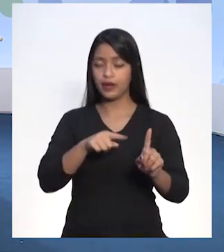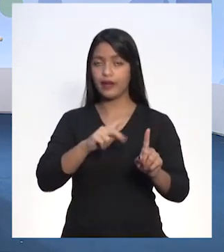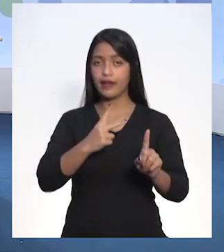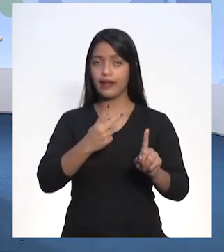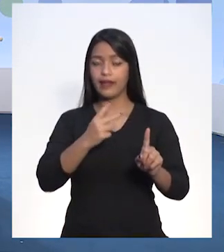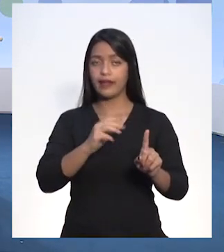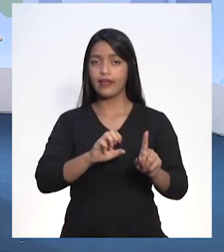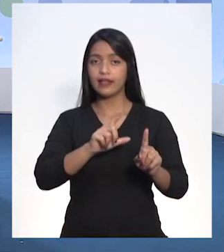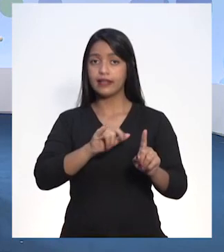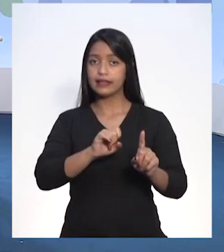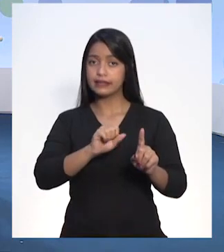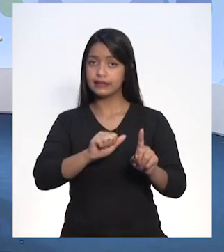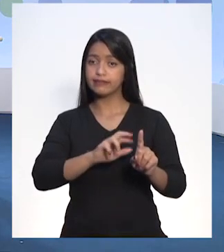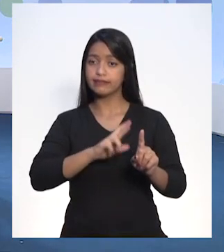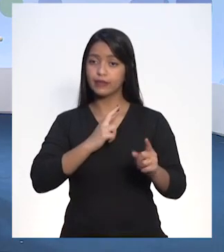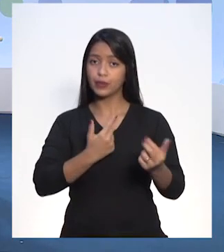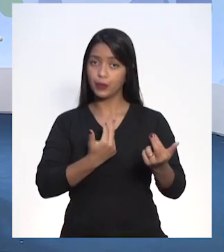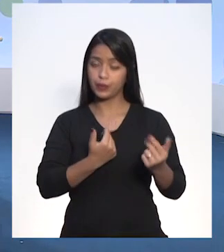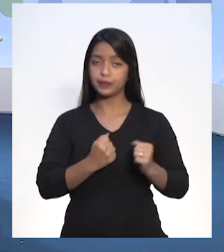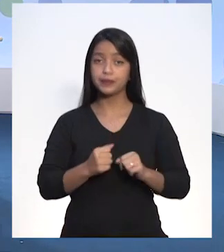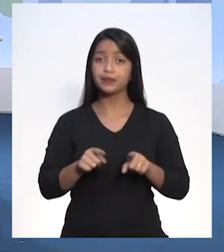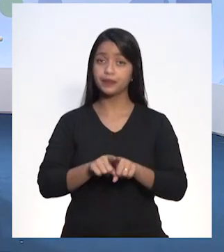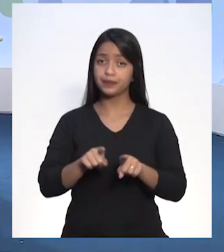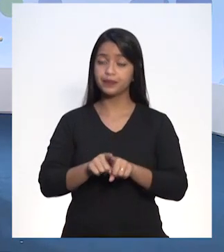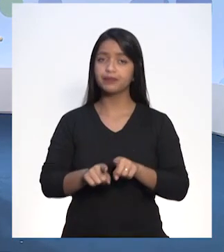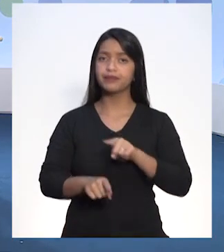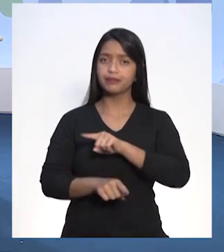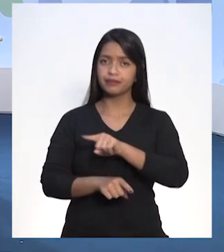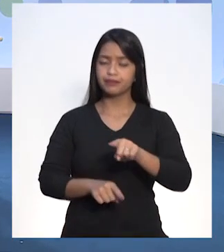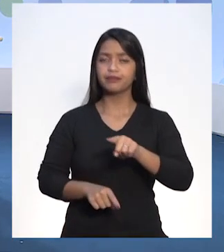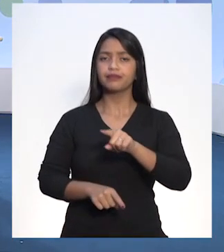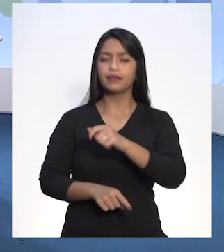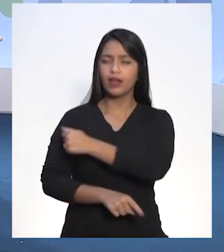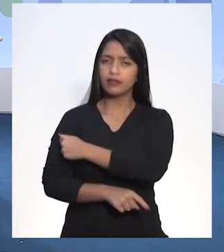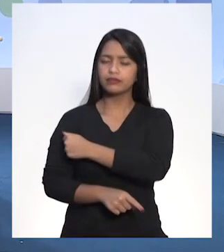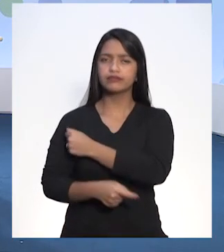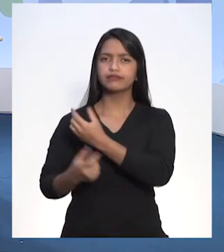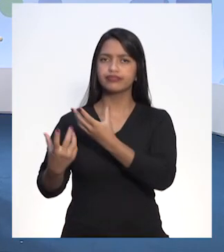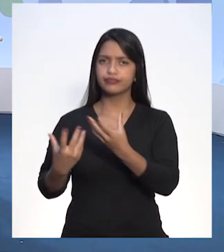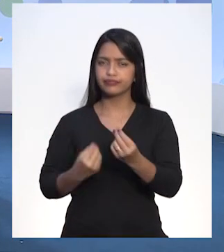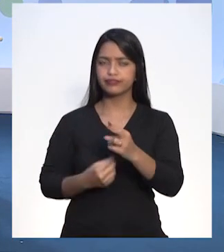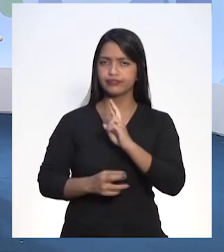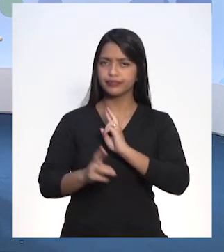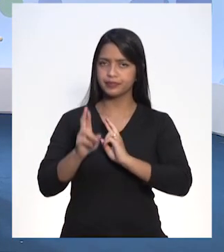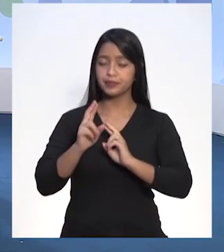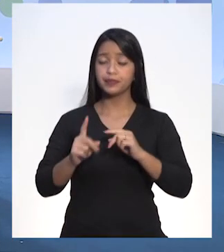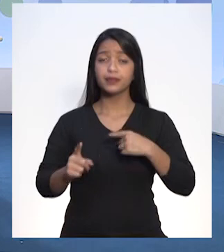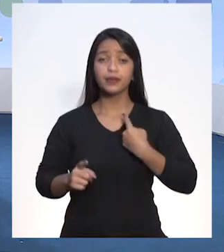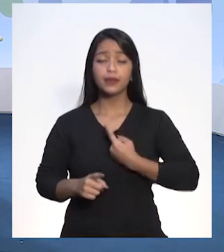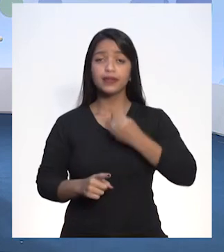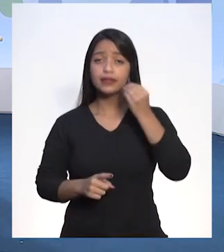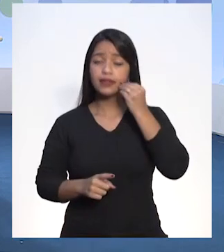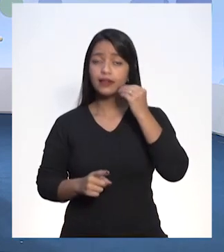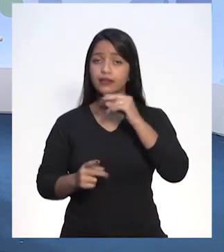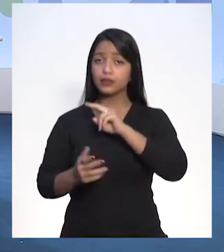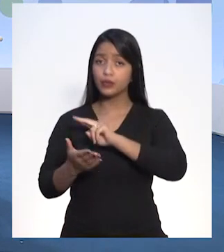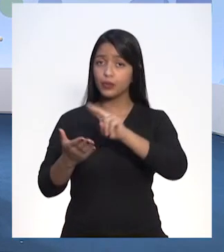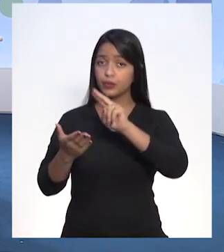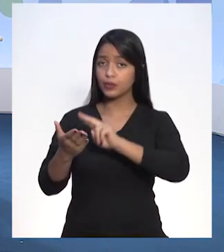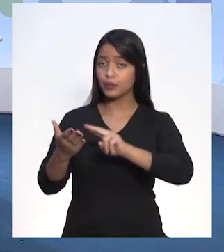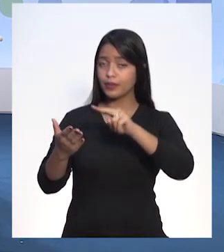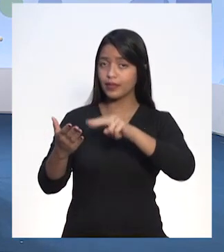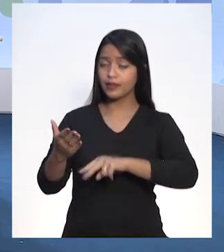Aluno, acho que é Ariston, ou Ariston, não sei, da Silvia, da professora Silvia, também colocou texto